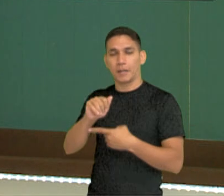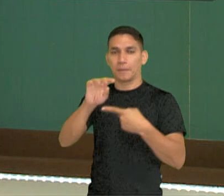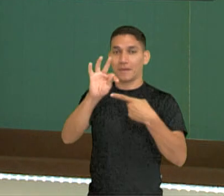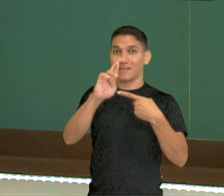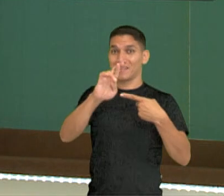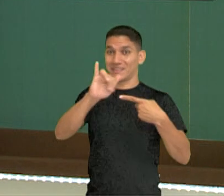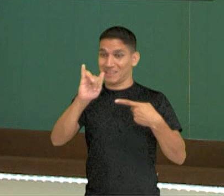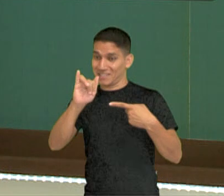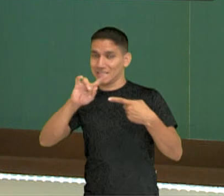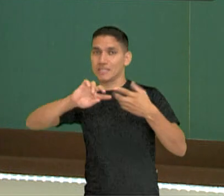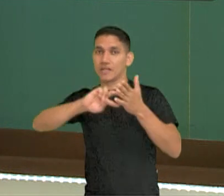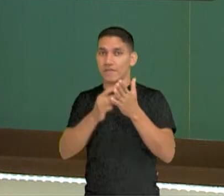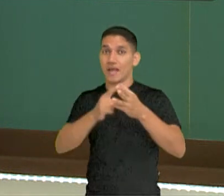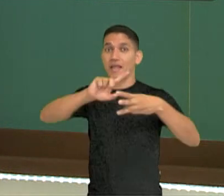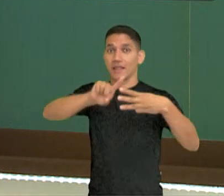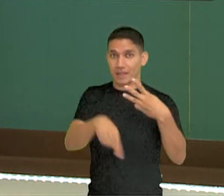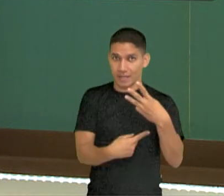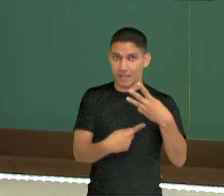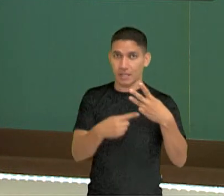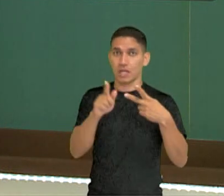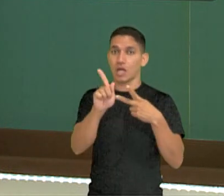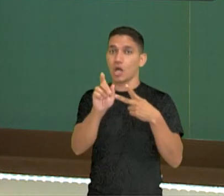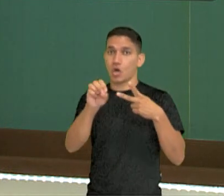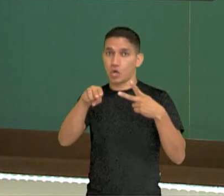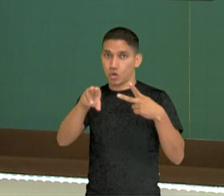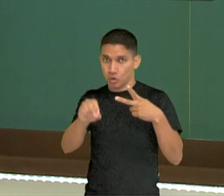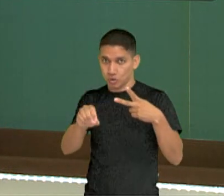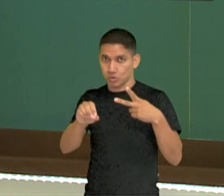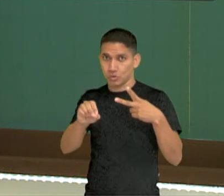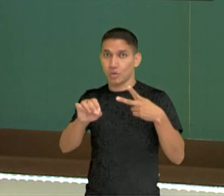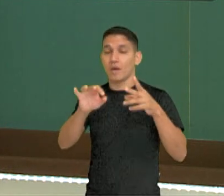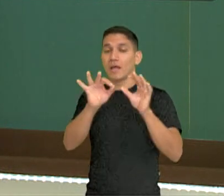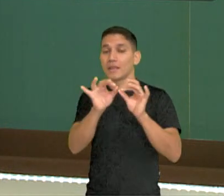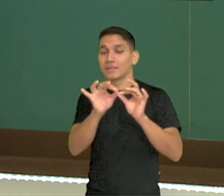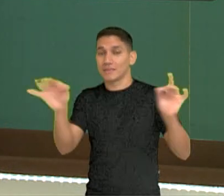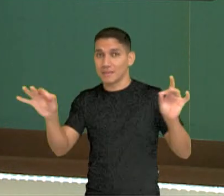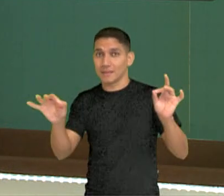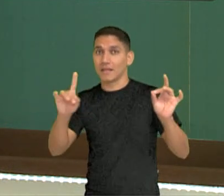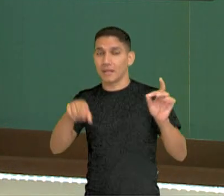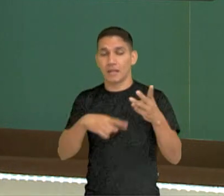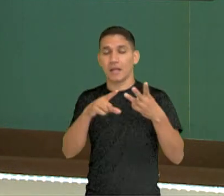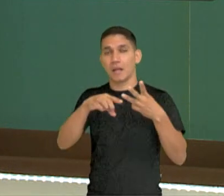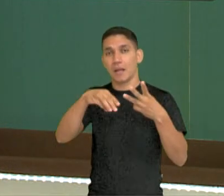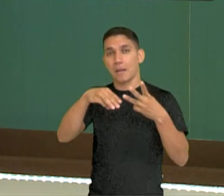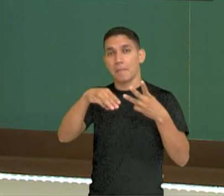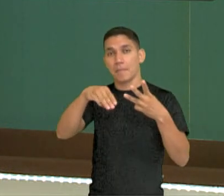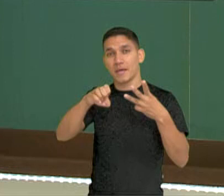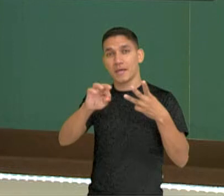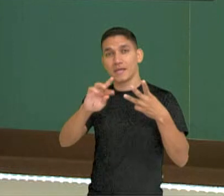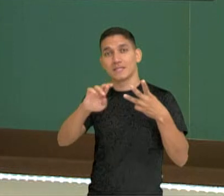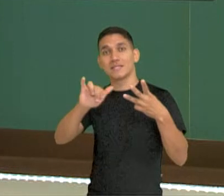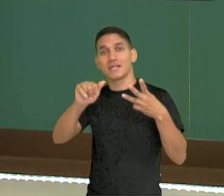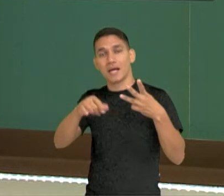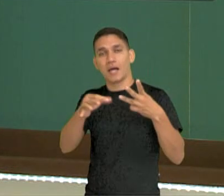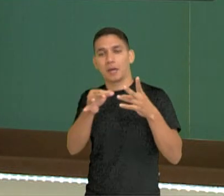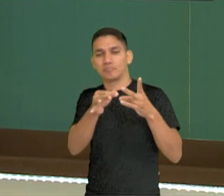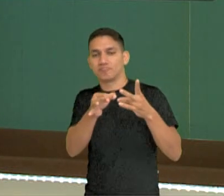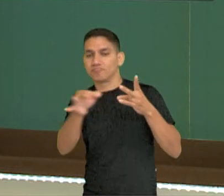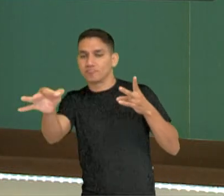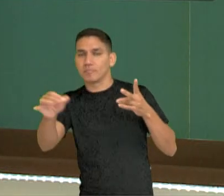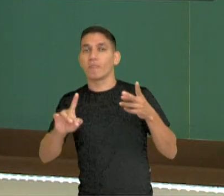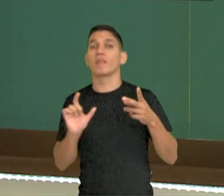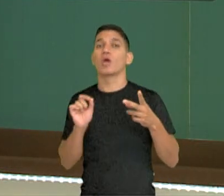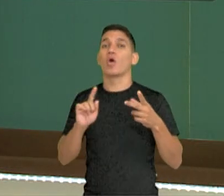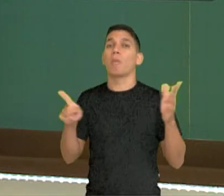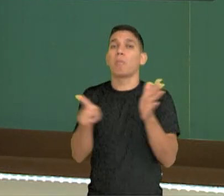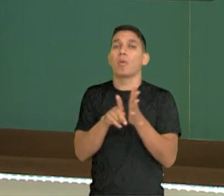ângulos e metria vem de medidas. Elas são relações que vão envolver as medidas dos ângulos